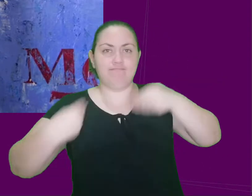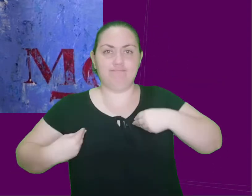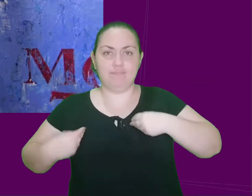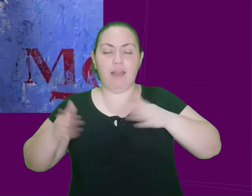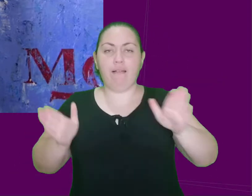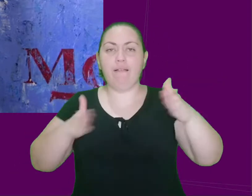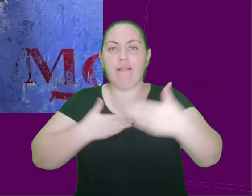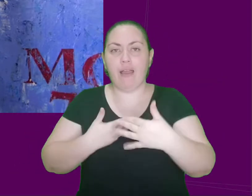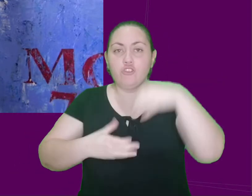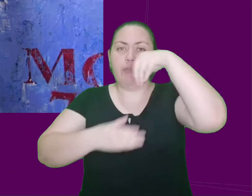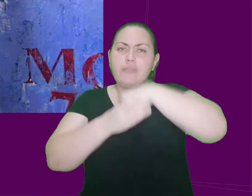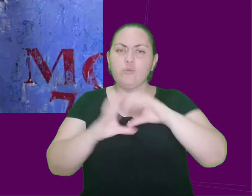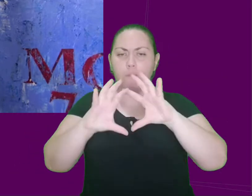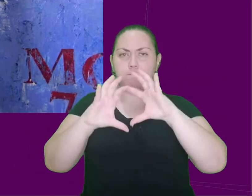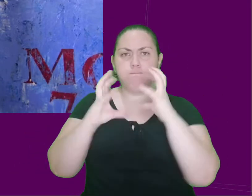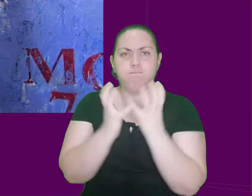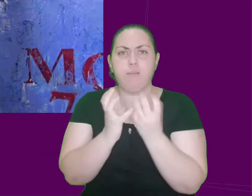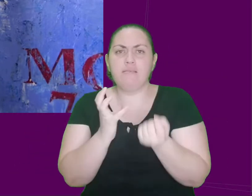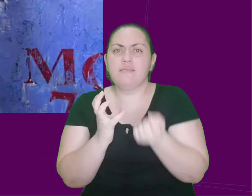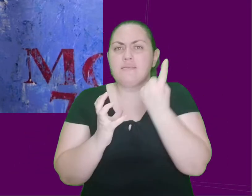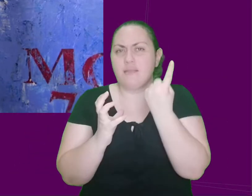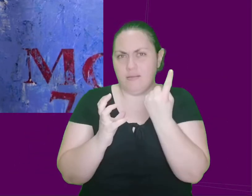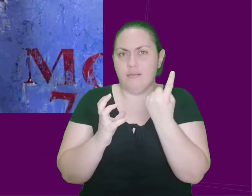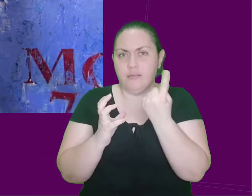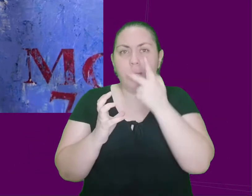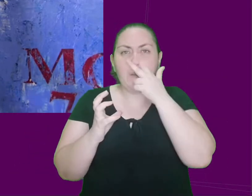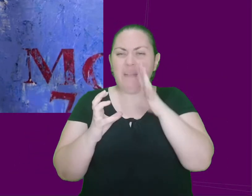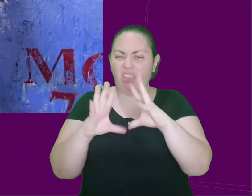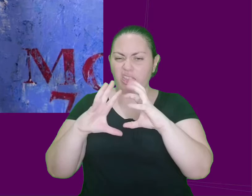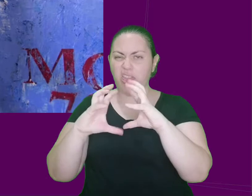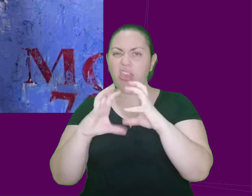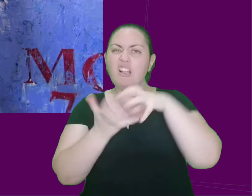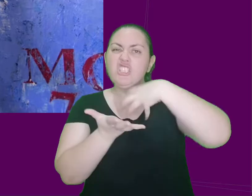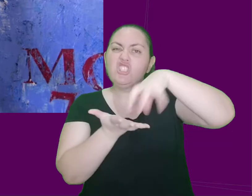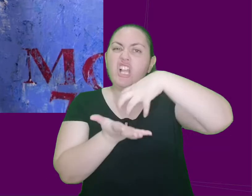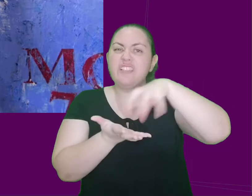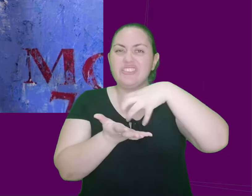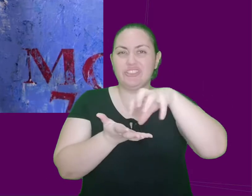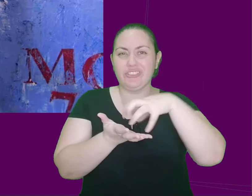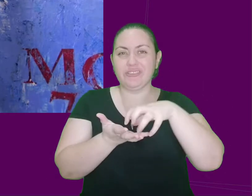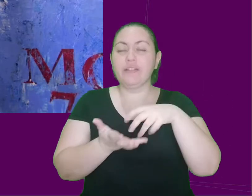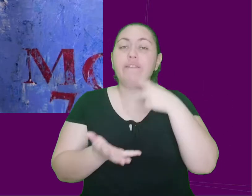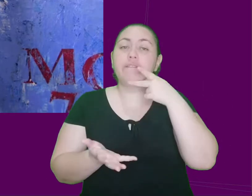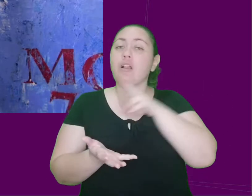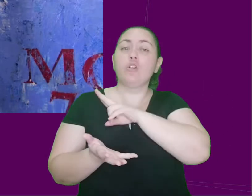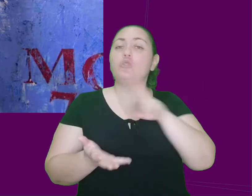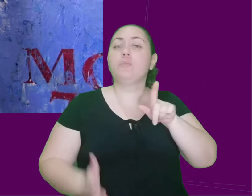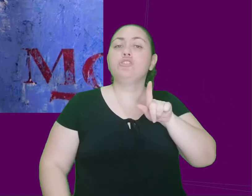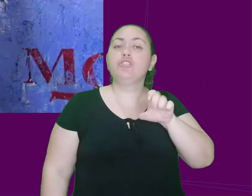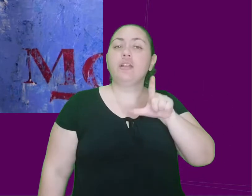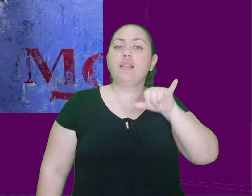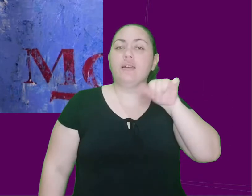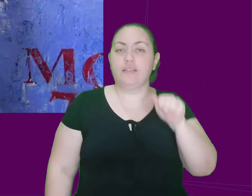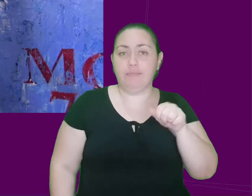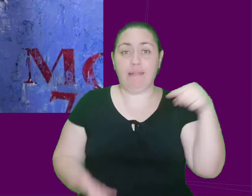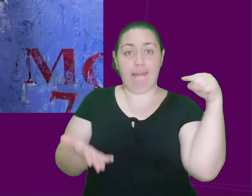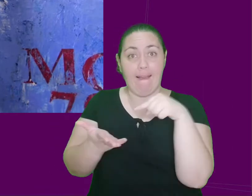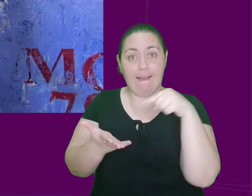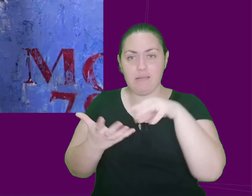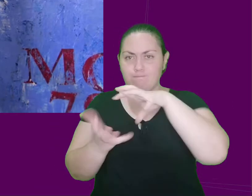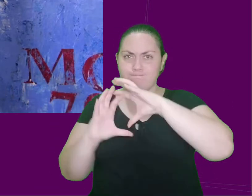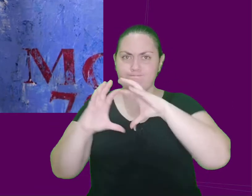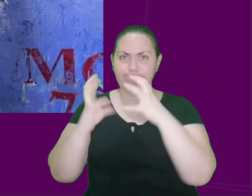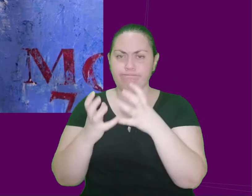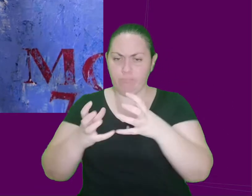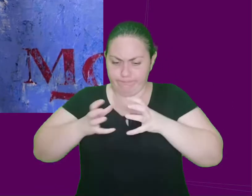pai uma caixa com uma esfera estranha, de consistência gelatinosa, chamada por ele de geleia.